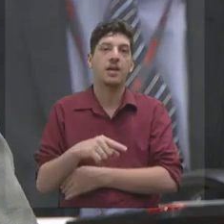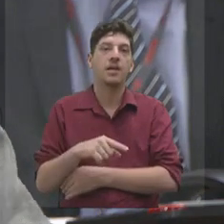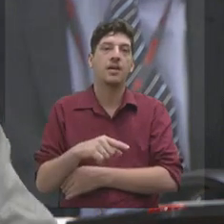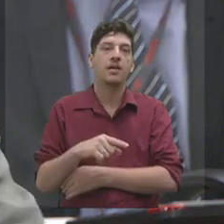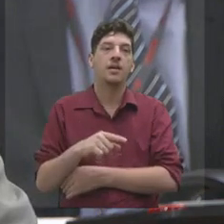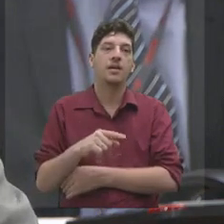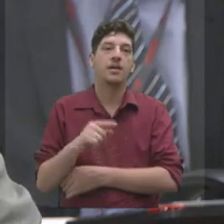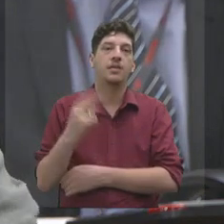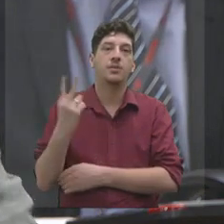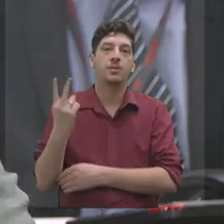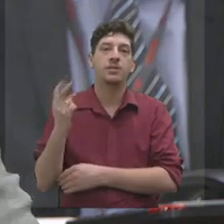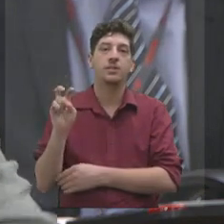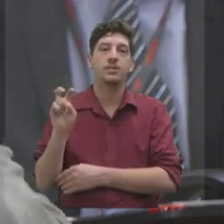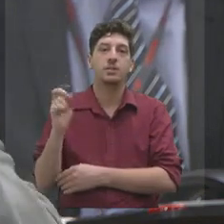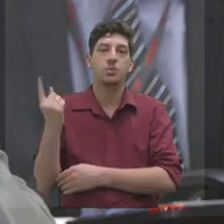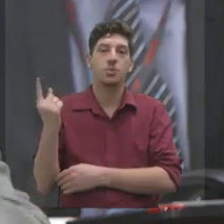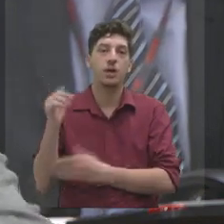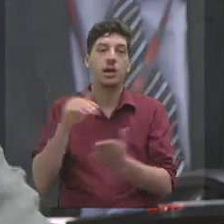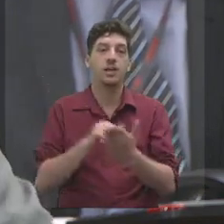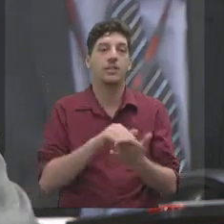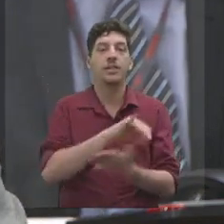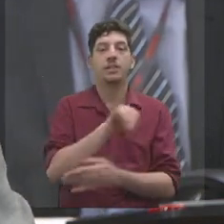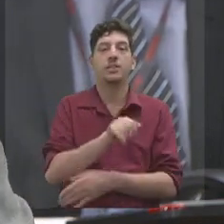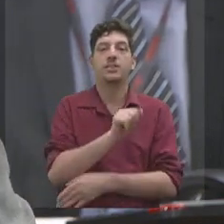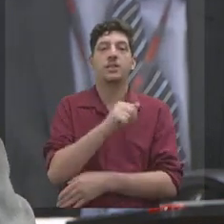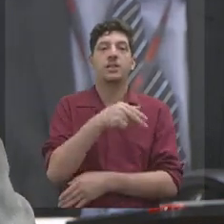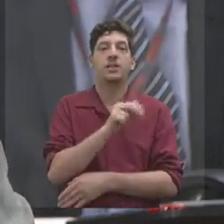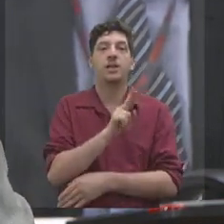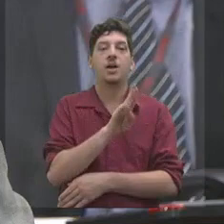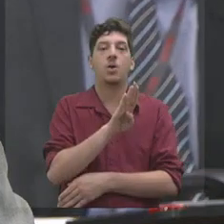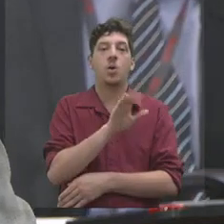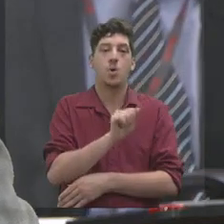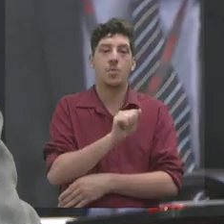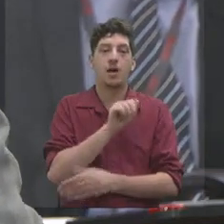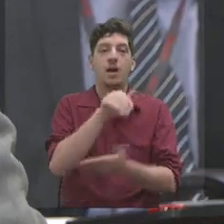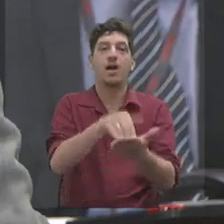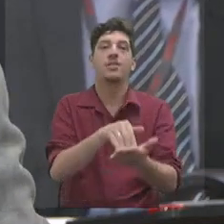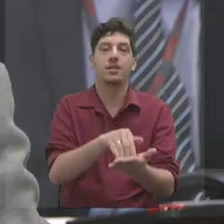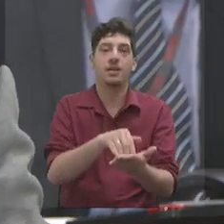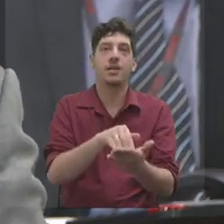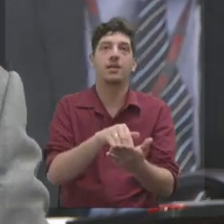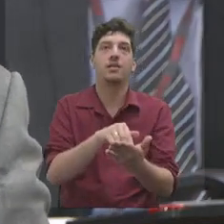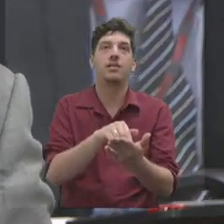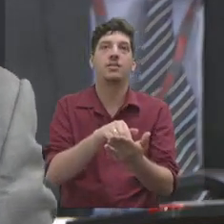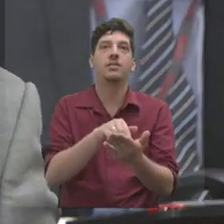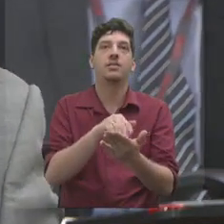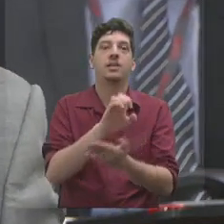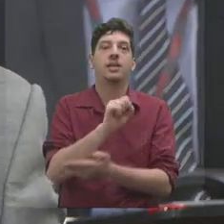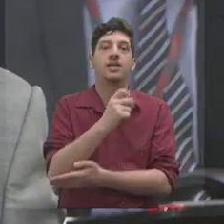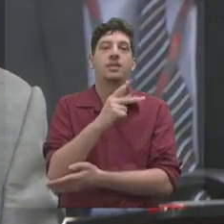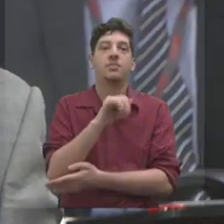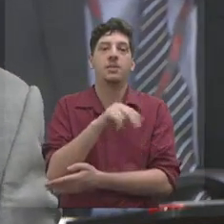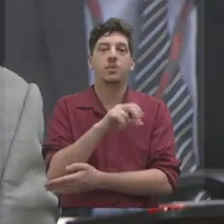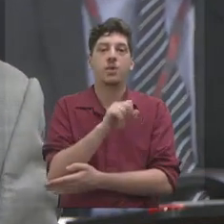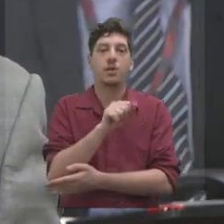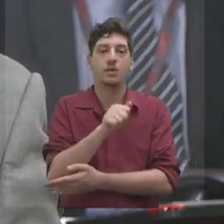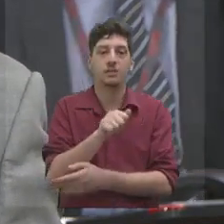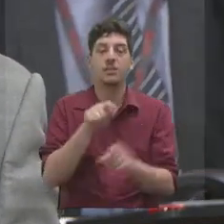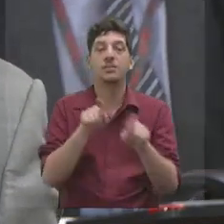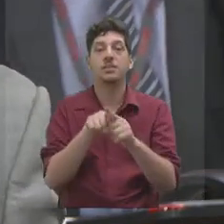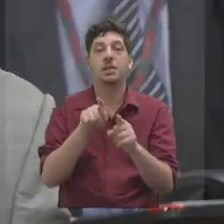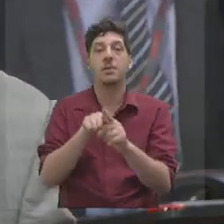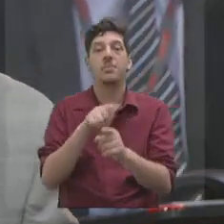251 até Janaúba Janaúba até a nossa Espinosa passando né pela Grande Mato Verde